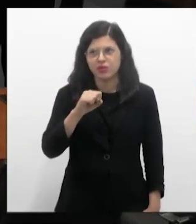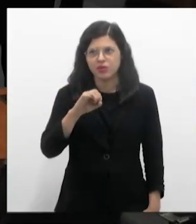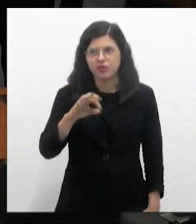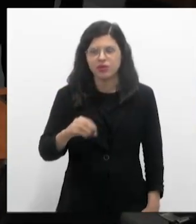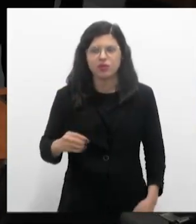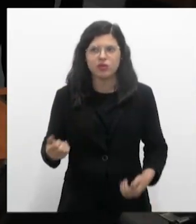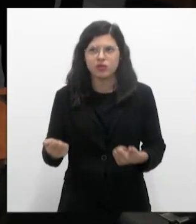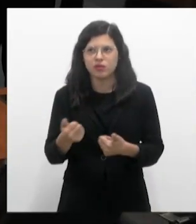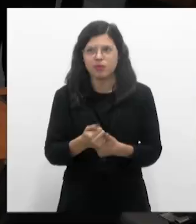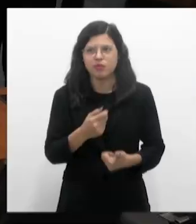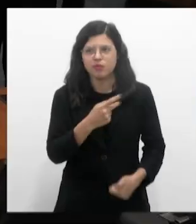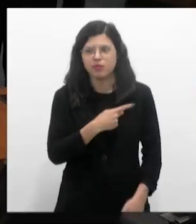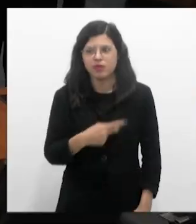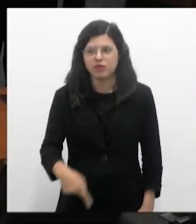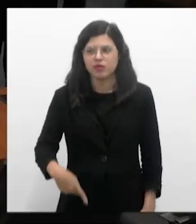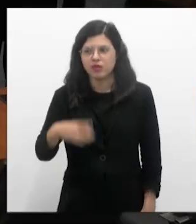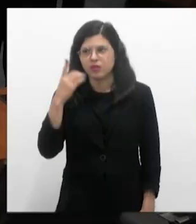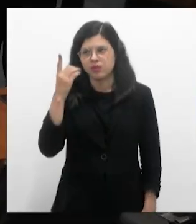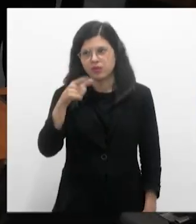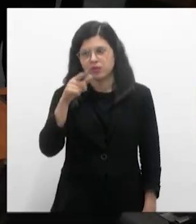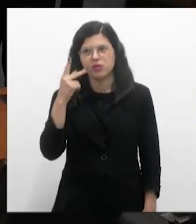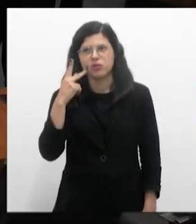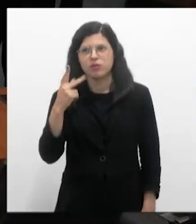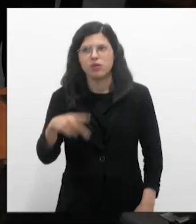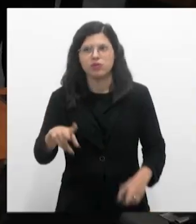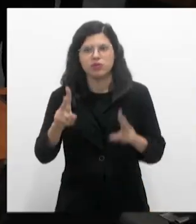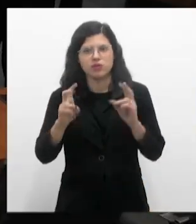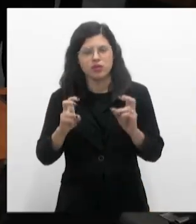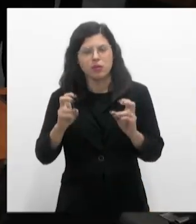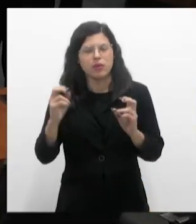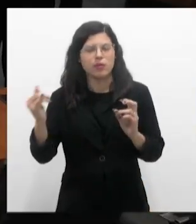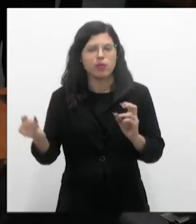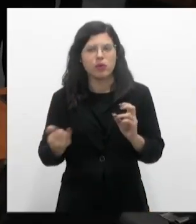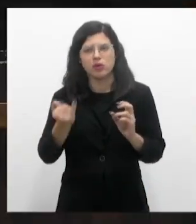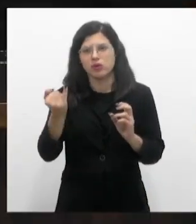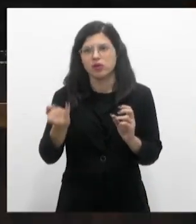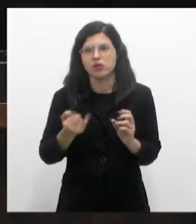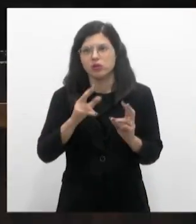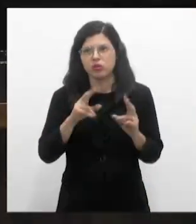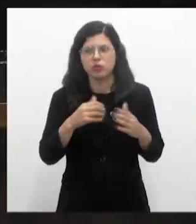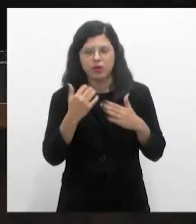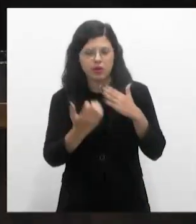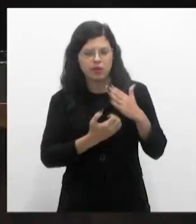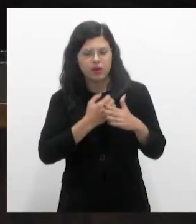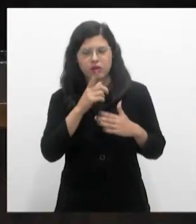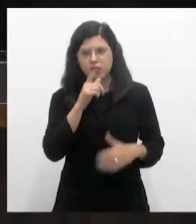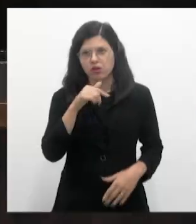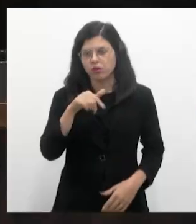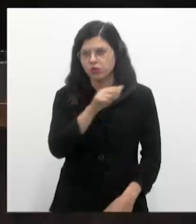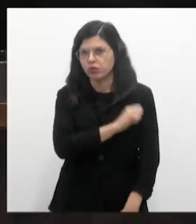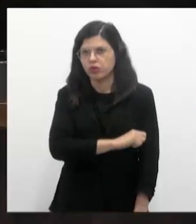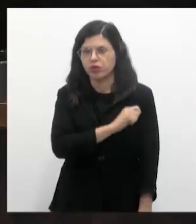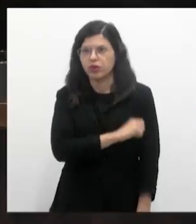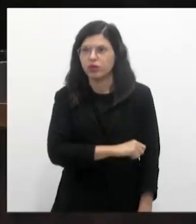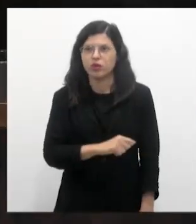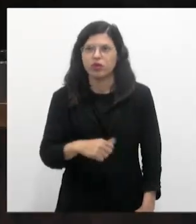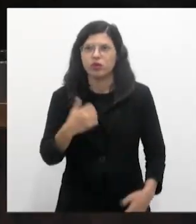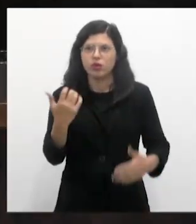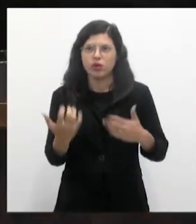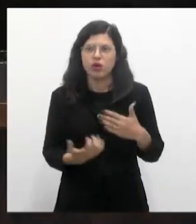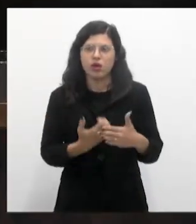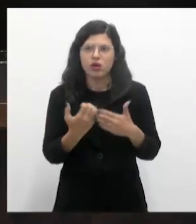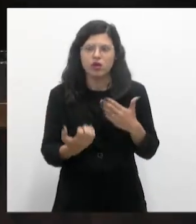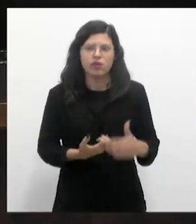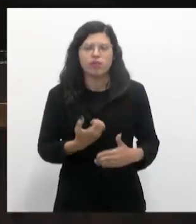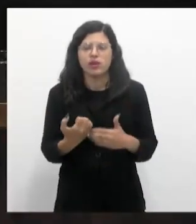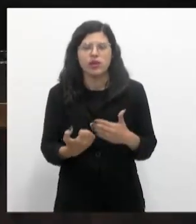da Rocha, que trouxe um tema especial. Águas do Rio é a empresa mais batedora de carteira que eu